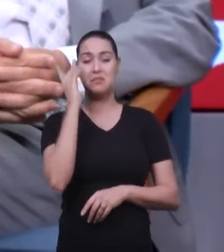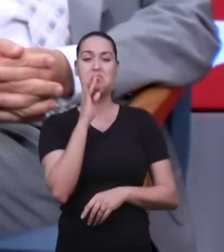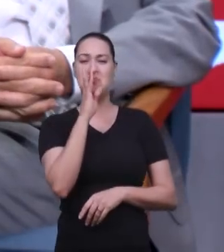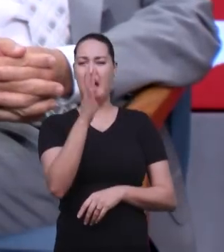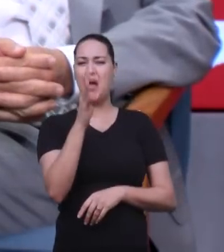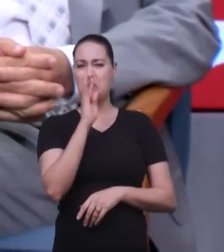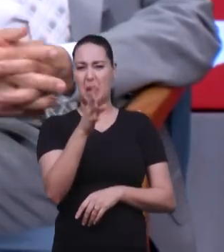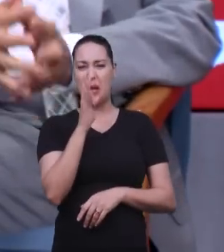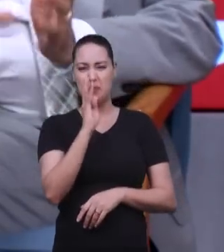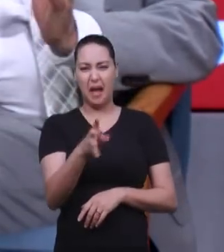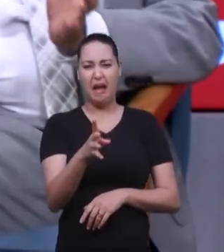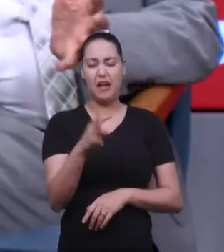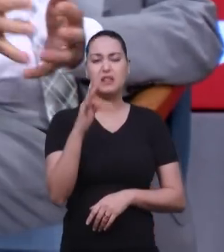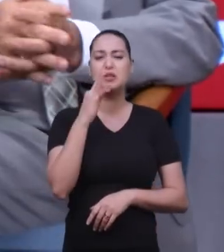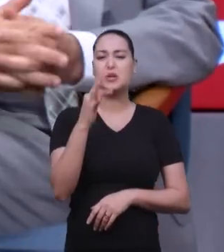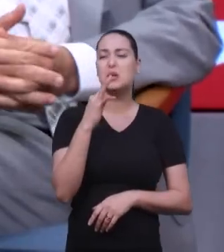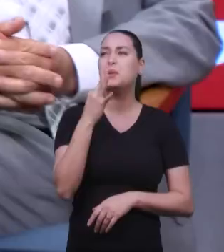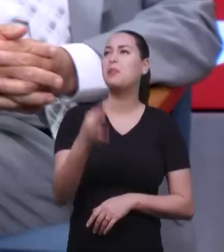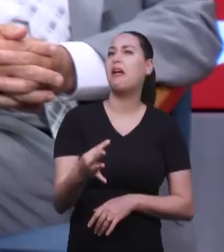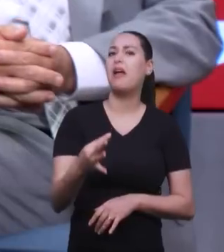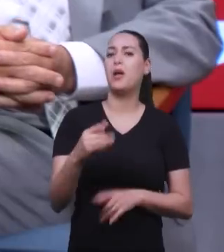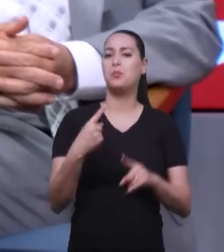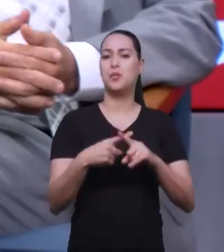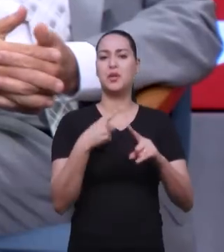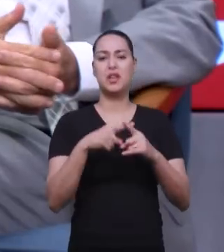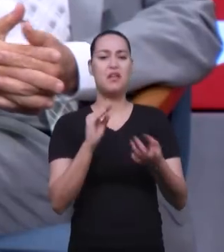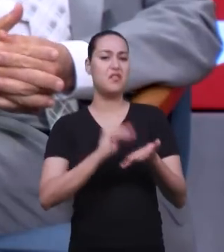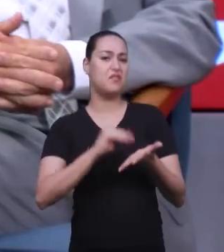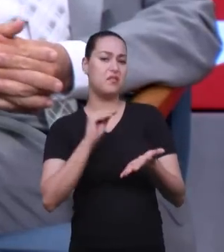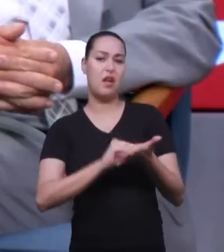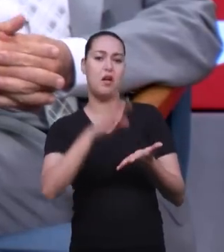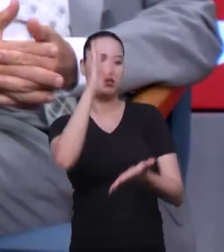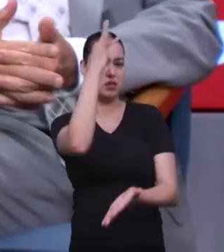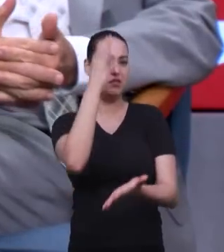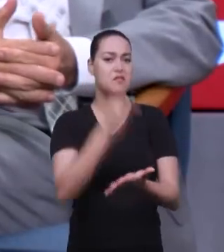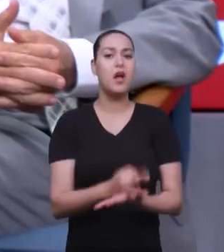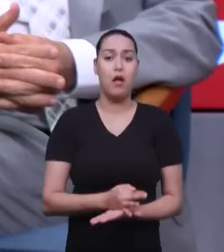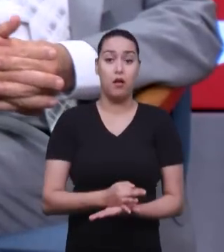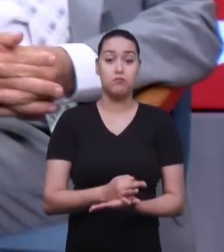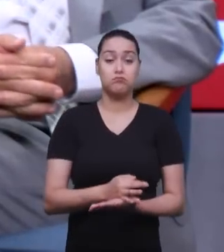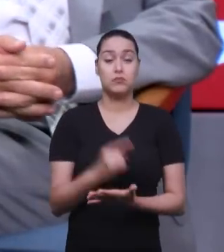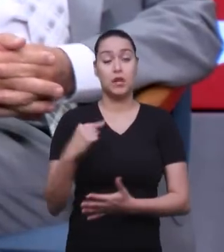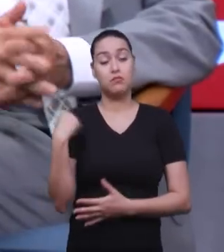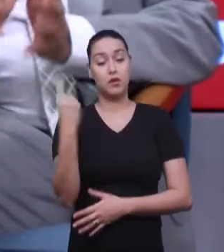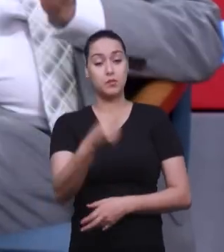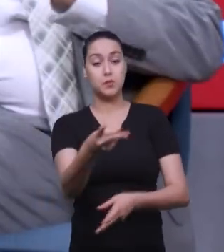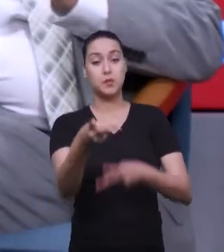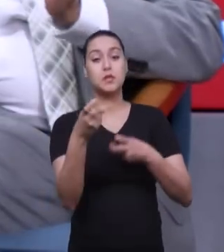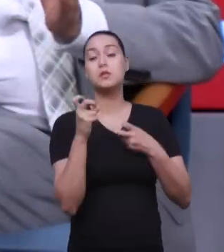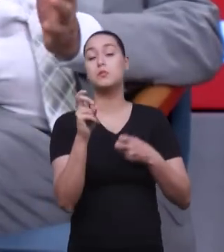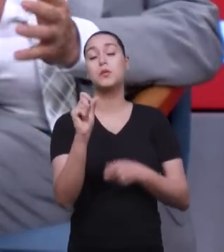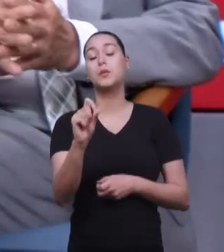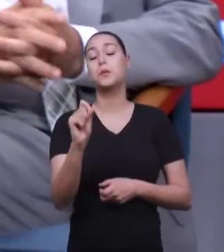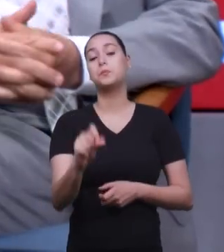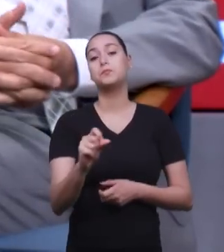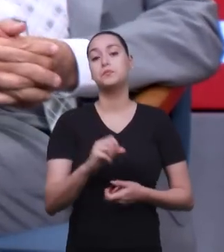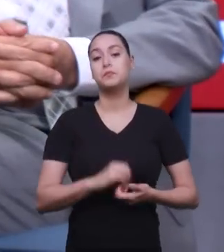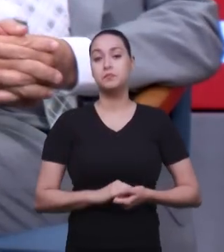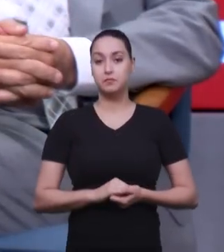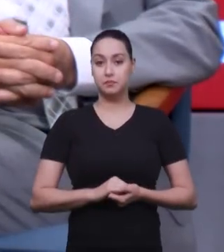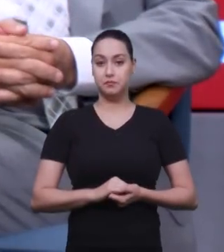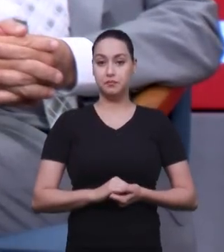Tomé, o que aconteceu com ele, a sua falta de fé. Vamos então